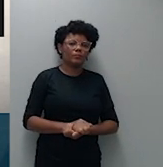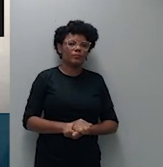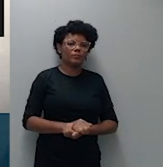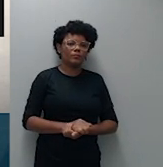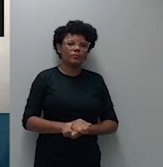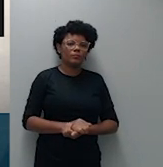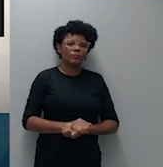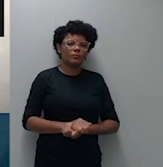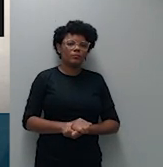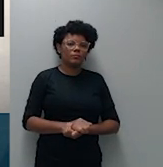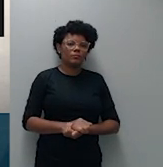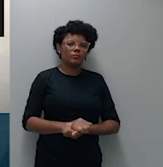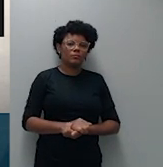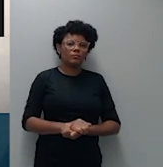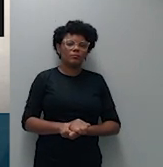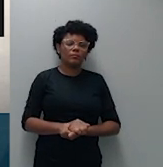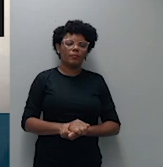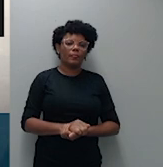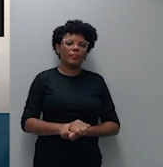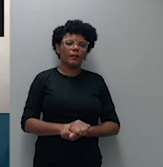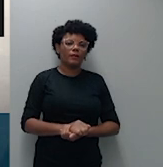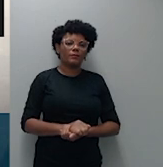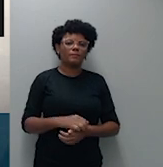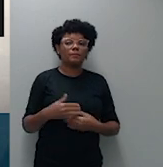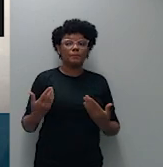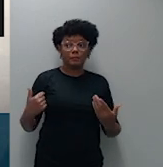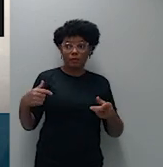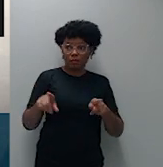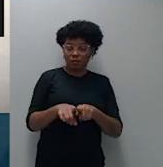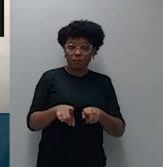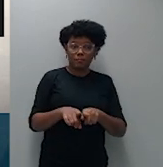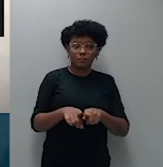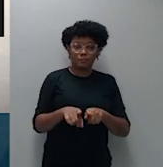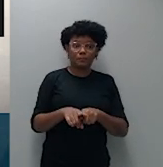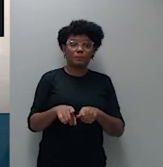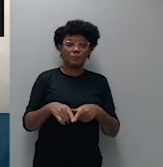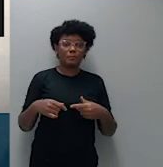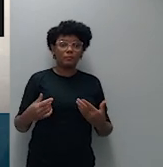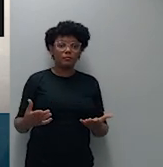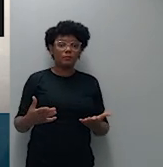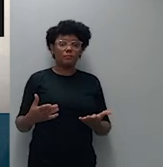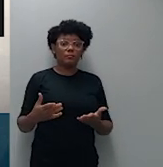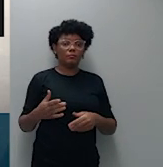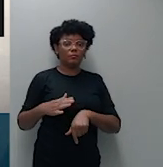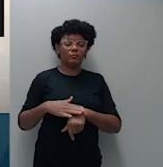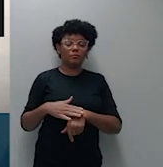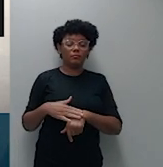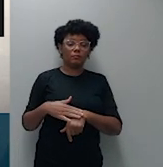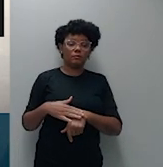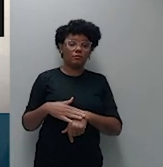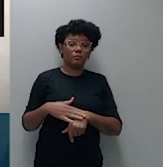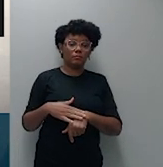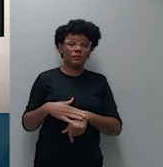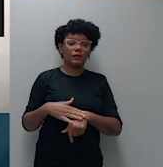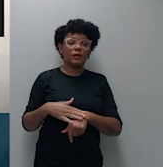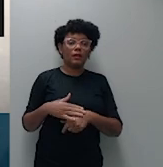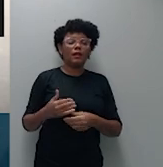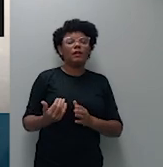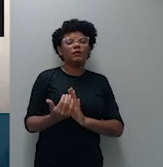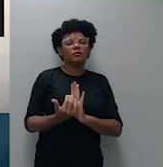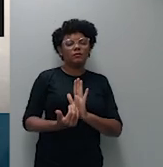diante da carência e e também pelo adiantado que dá